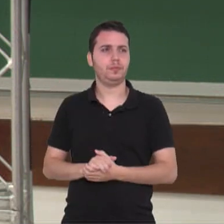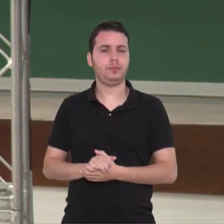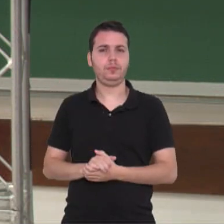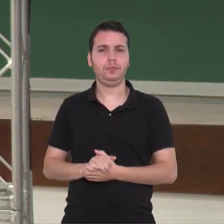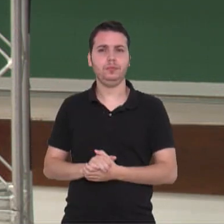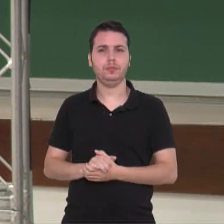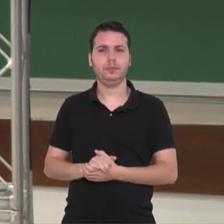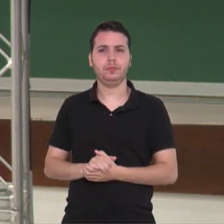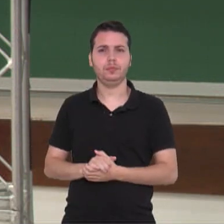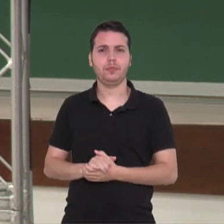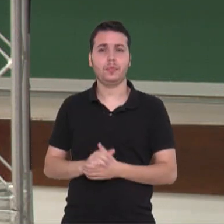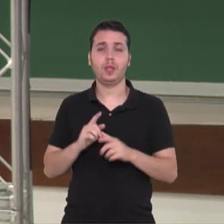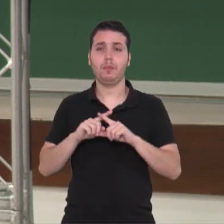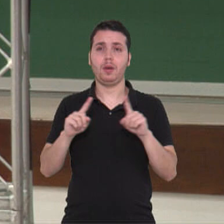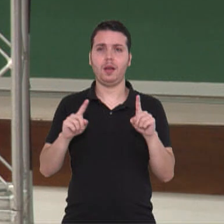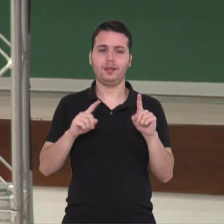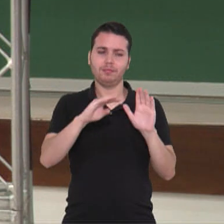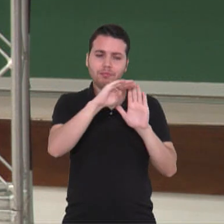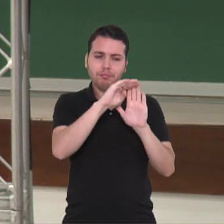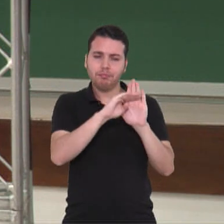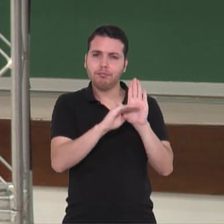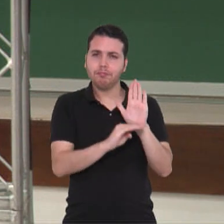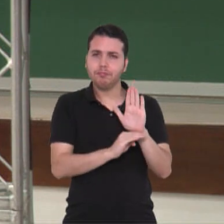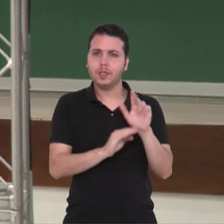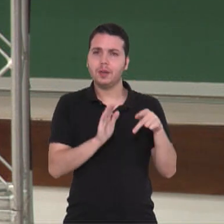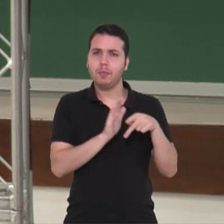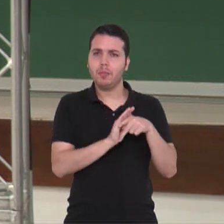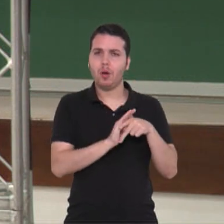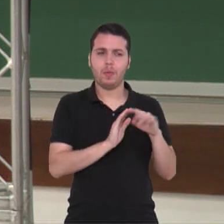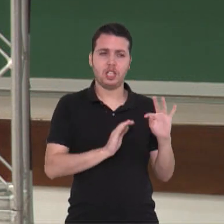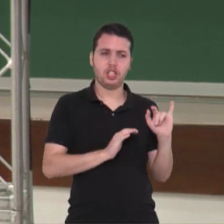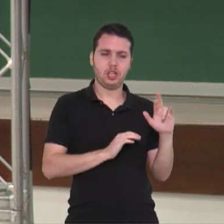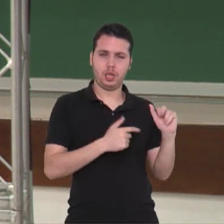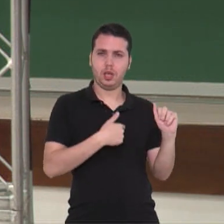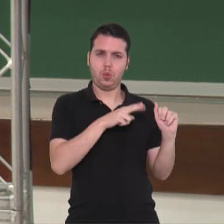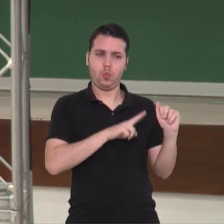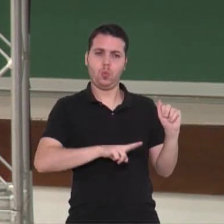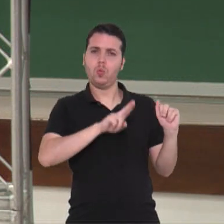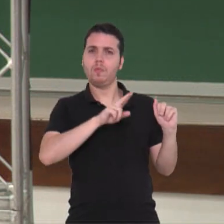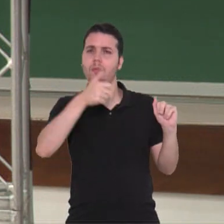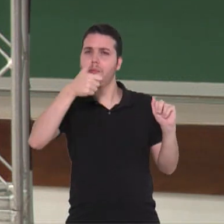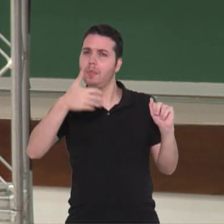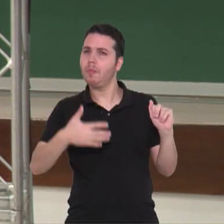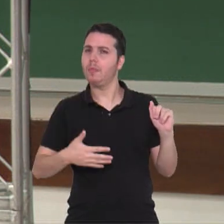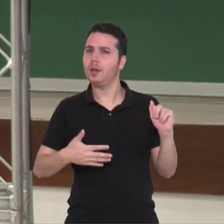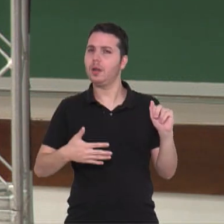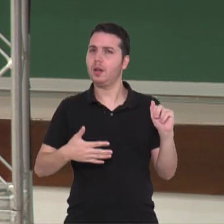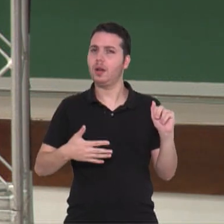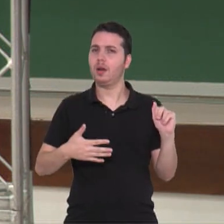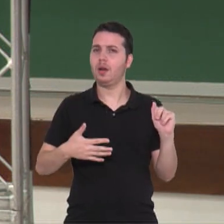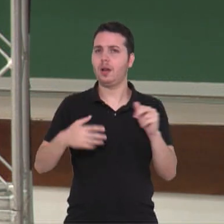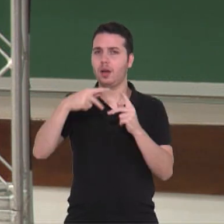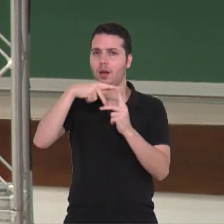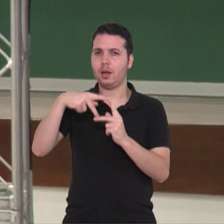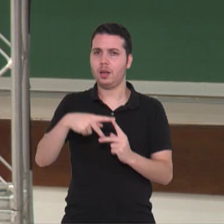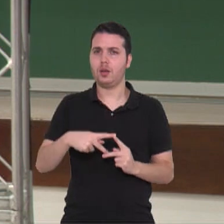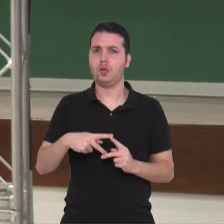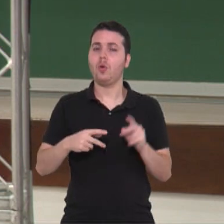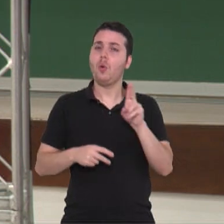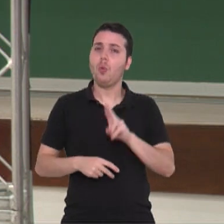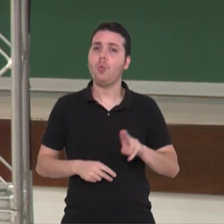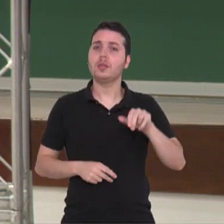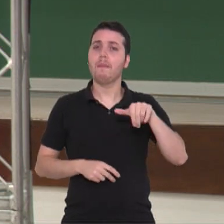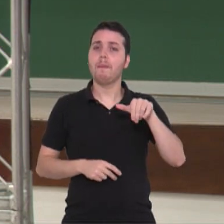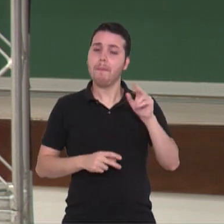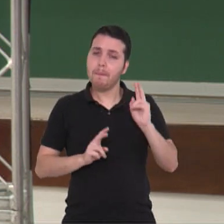elementos composicionais, eu vou usar as tiras aqui para falar das histórias em quadrinhos, eles são os mesmos. Utilizam-se os